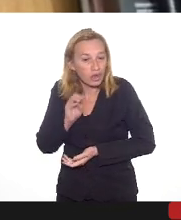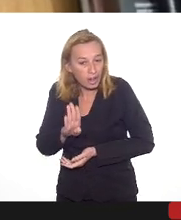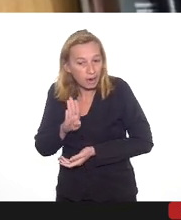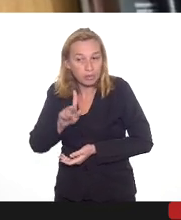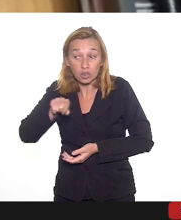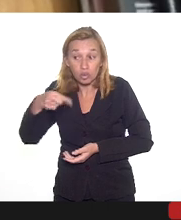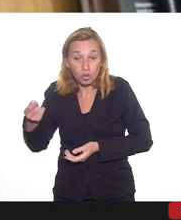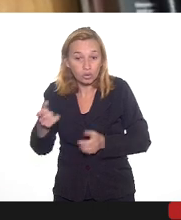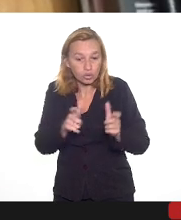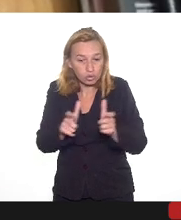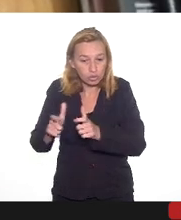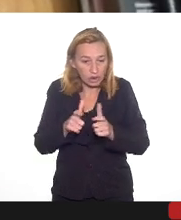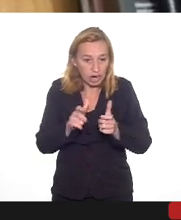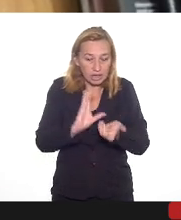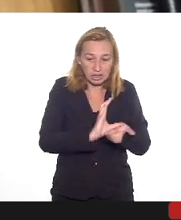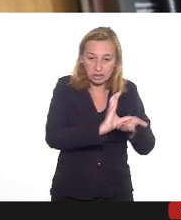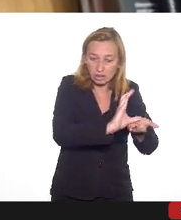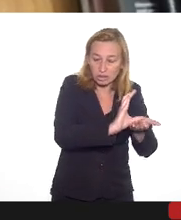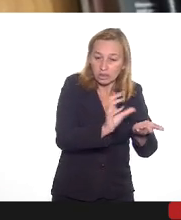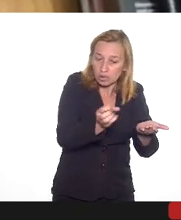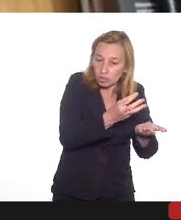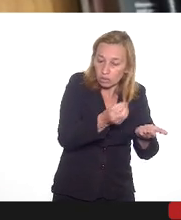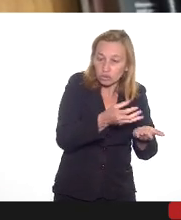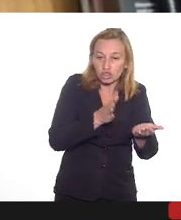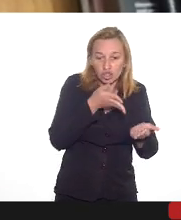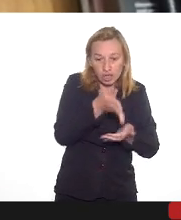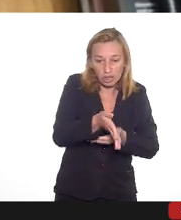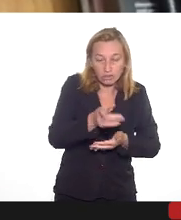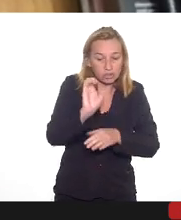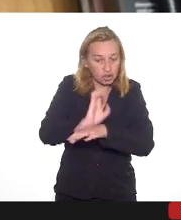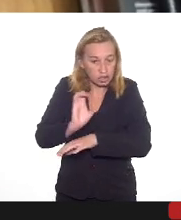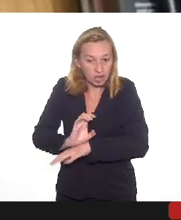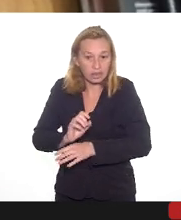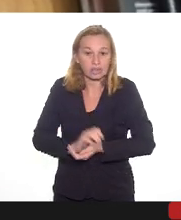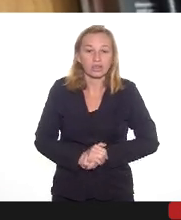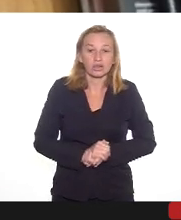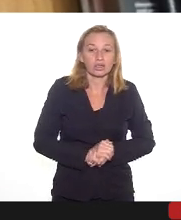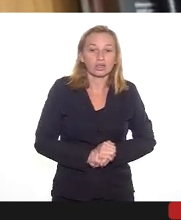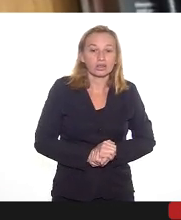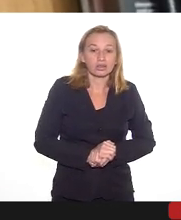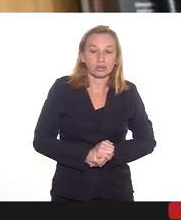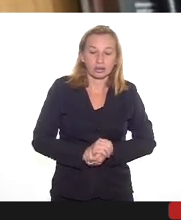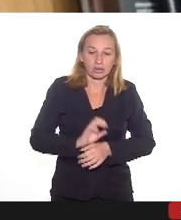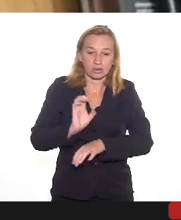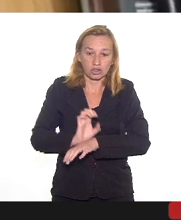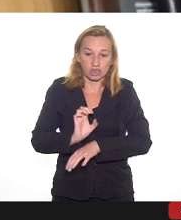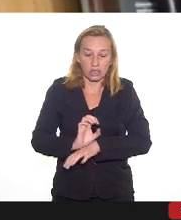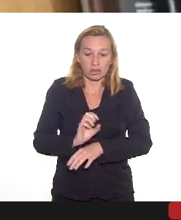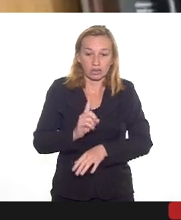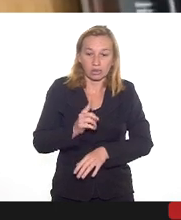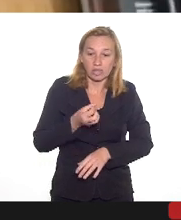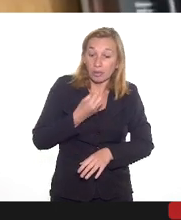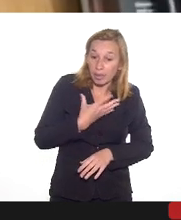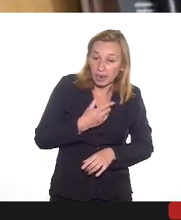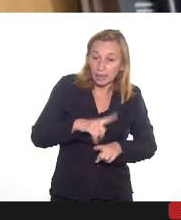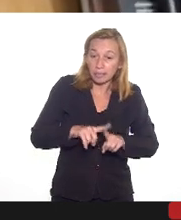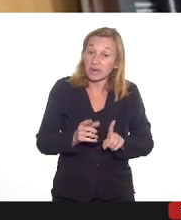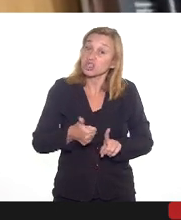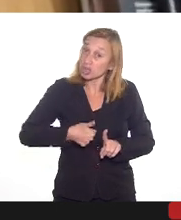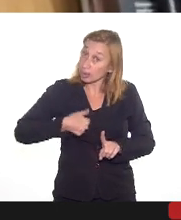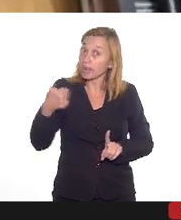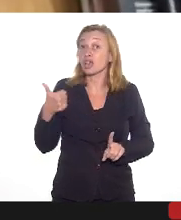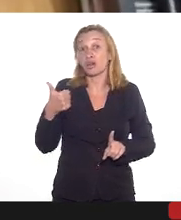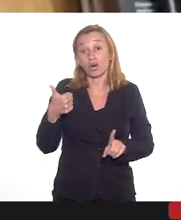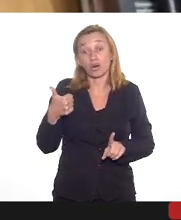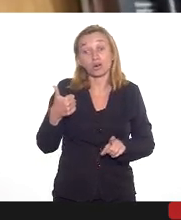fontes de receitas chegando no Estado, e do ponto de vista orçamentário, o Estado está numa condição, não está bem, mas está numa condição talvez melhor do